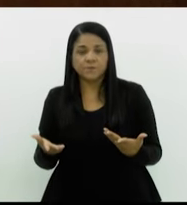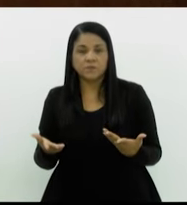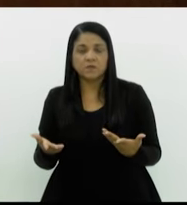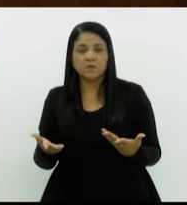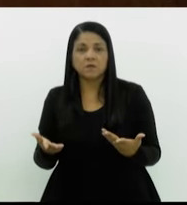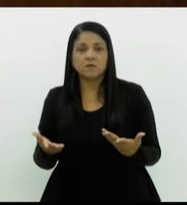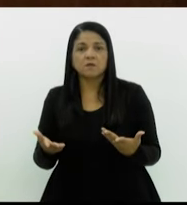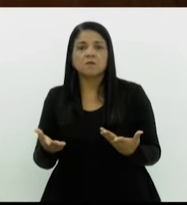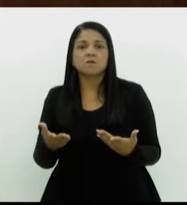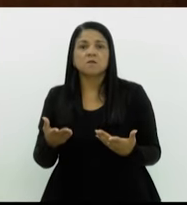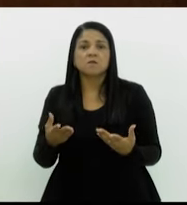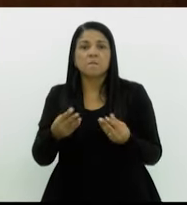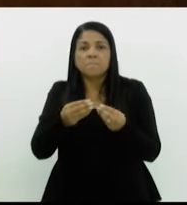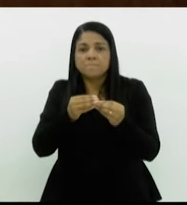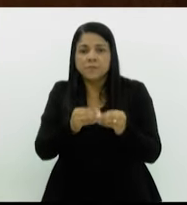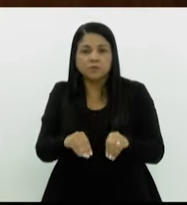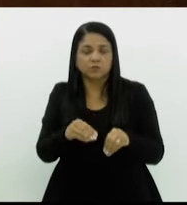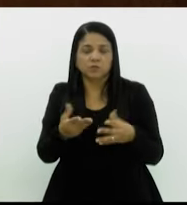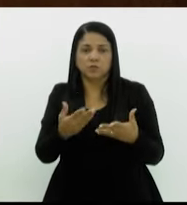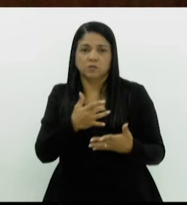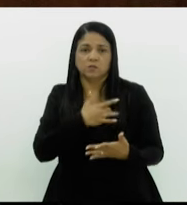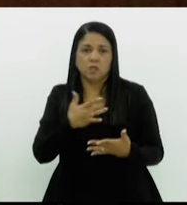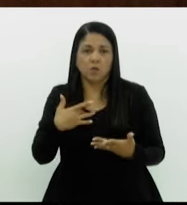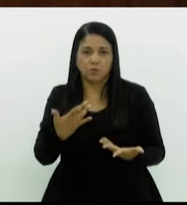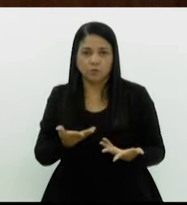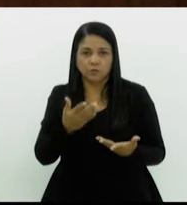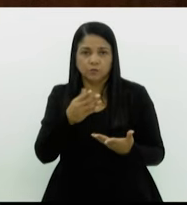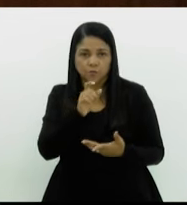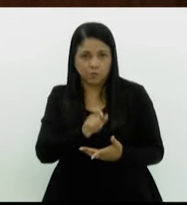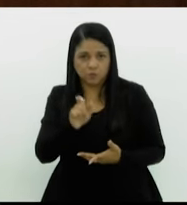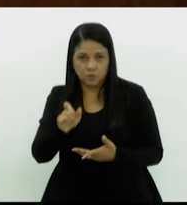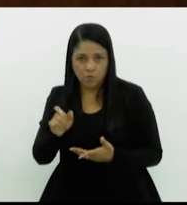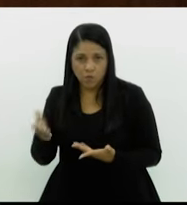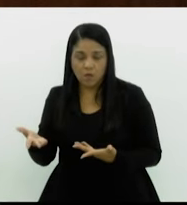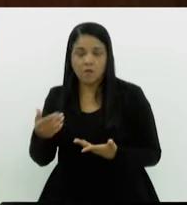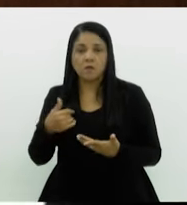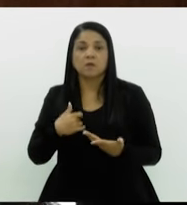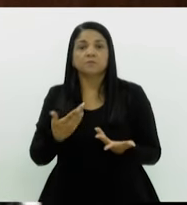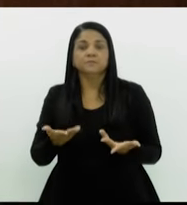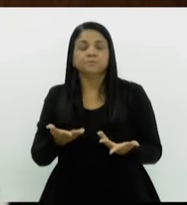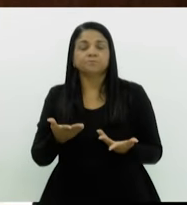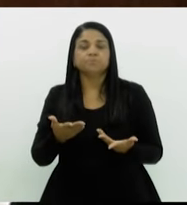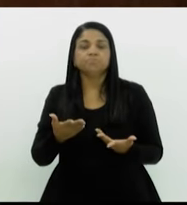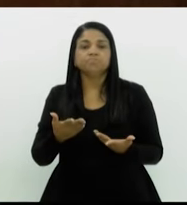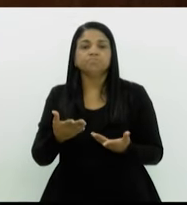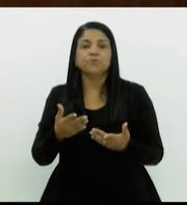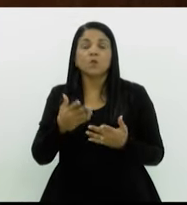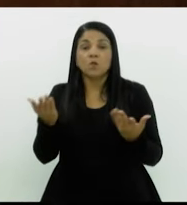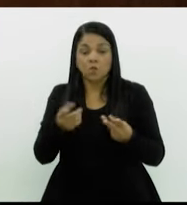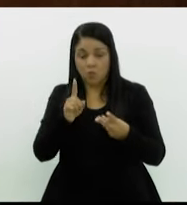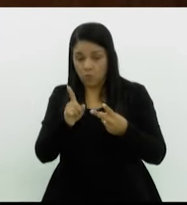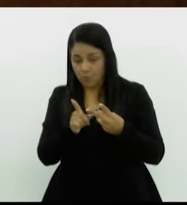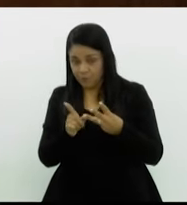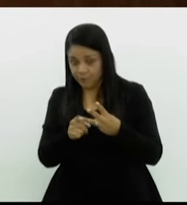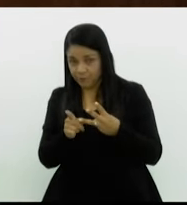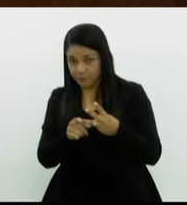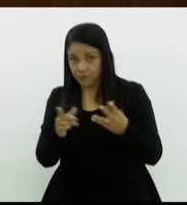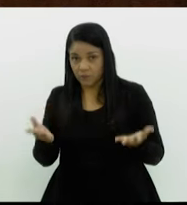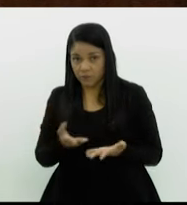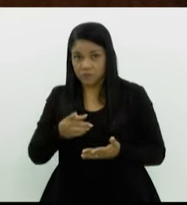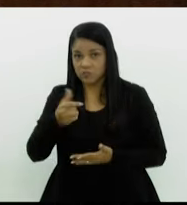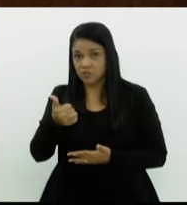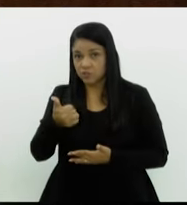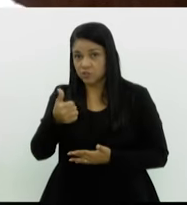os parlamentares para entrar nessa luta conosco. E, por último, Tia Ju, hoje, dia 15 de maio, se comemora o